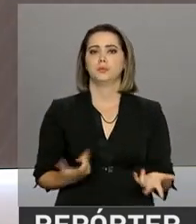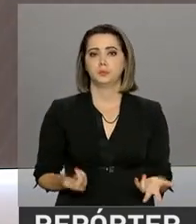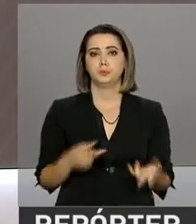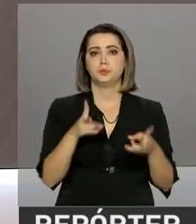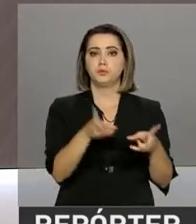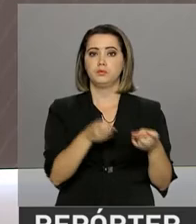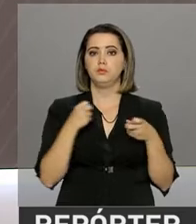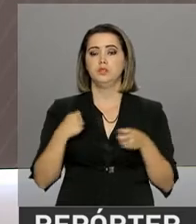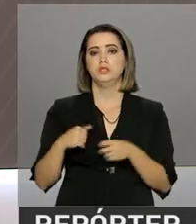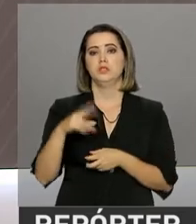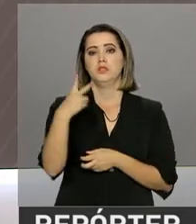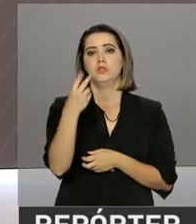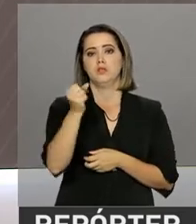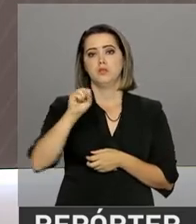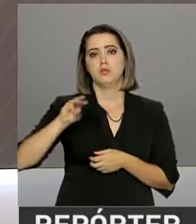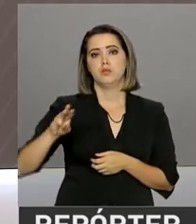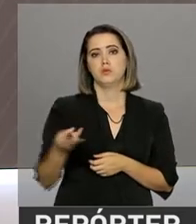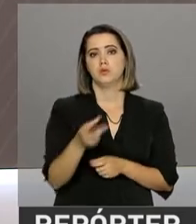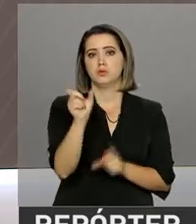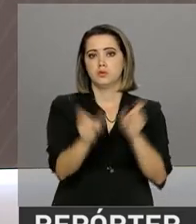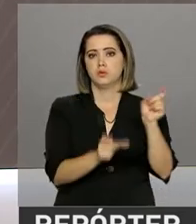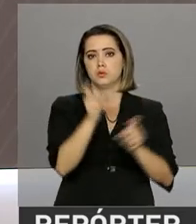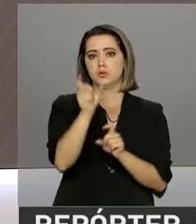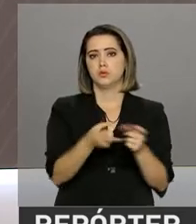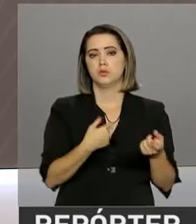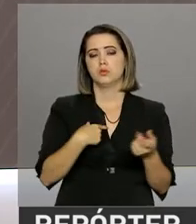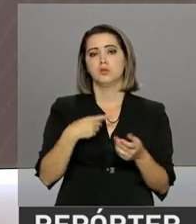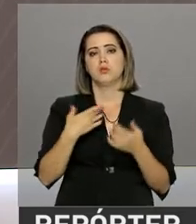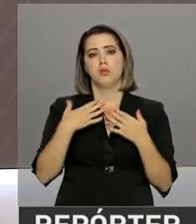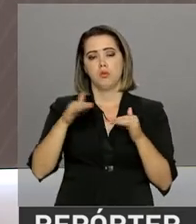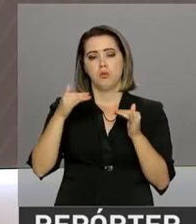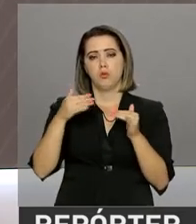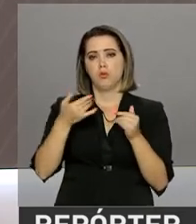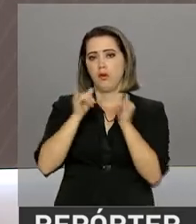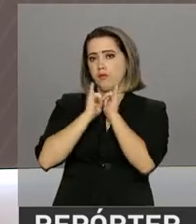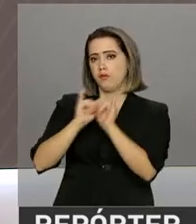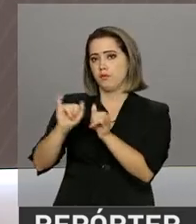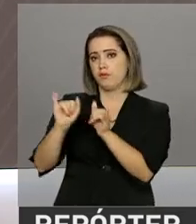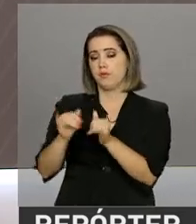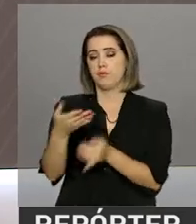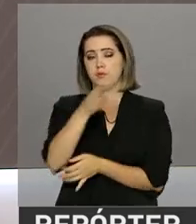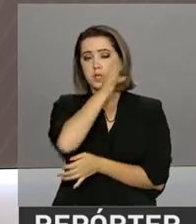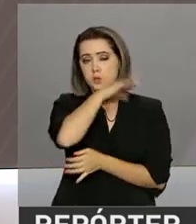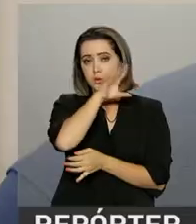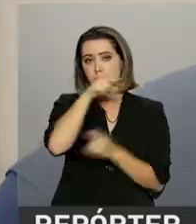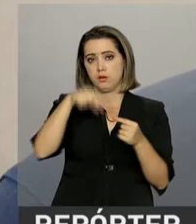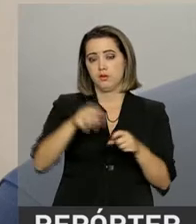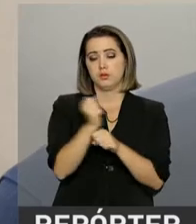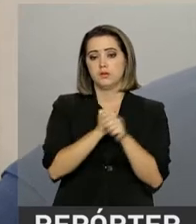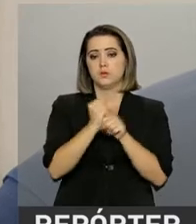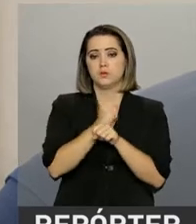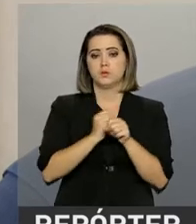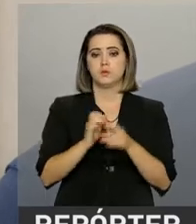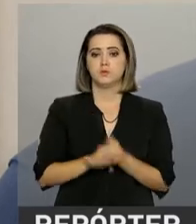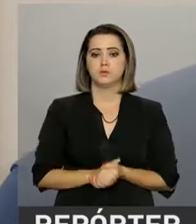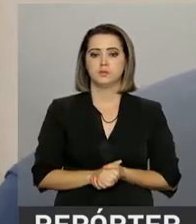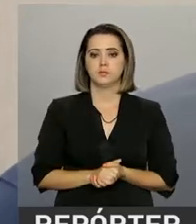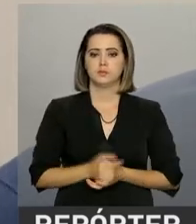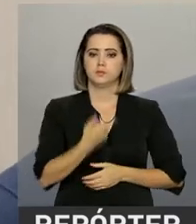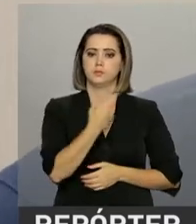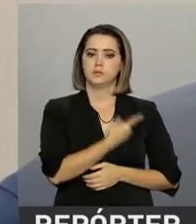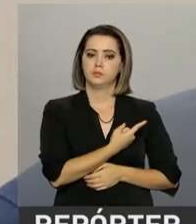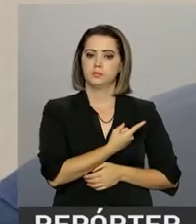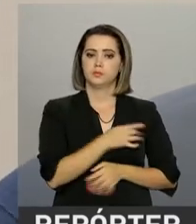expectativa é que 28 milhões de brasileiros prestem contas ao fisco este ano para